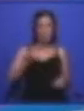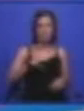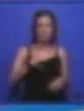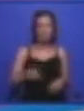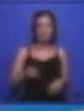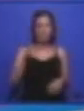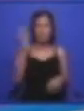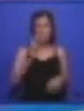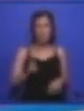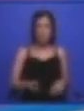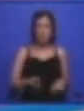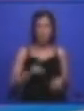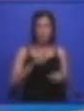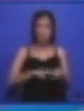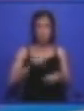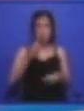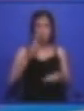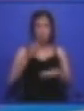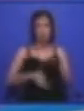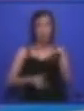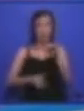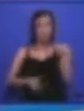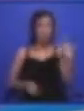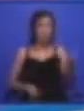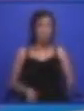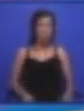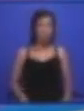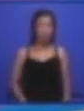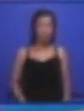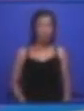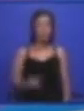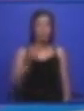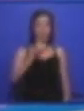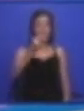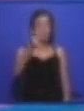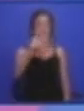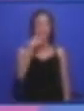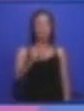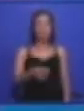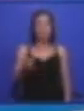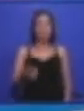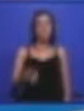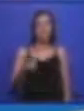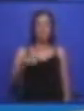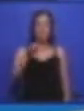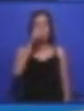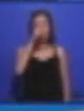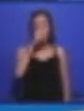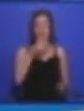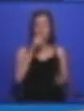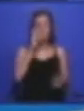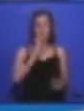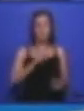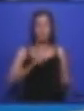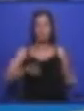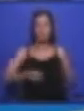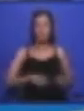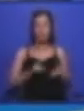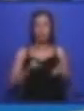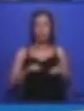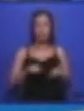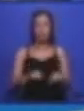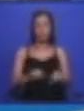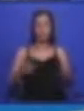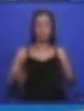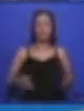Na Venezuela um dia não foi preso porque não calhou. Então, saiu à rua sozinho para ir namoriscar uma rapariga de um